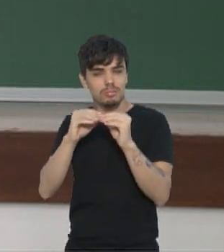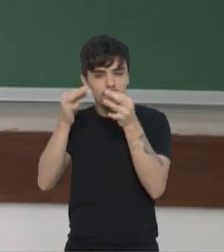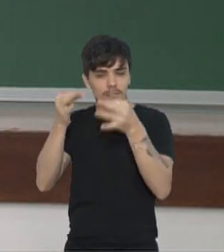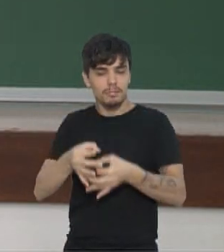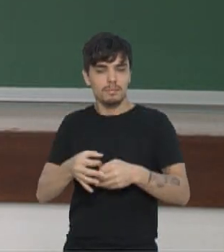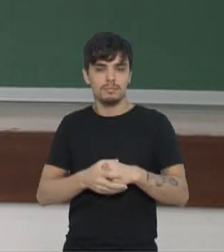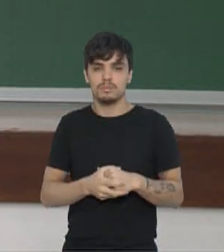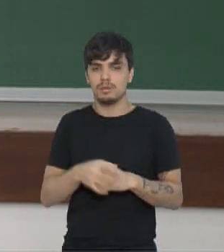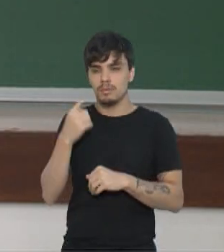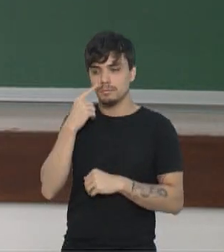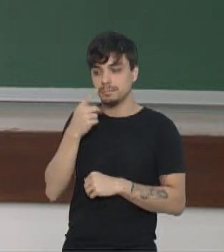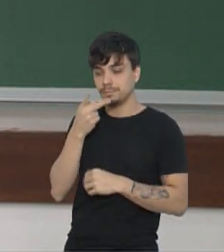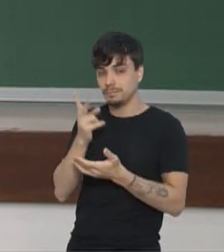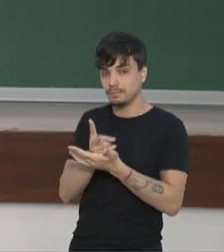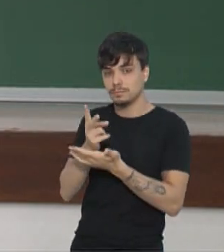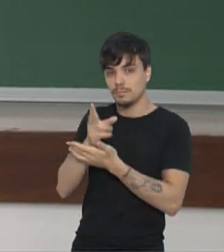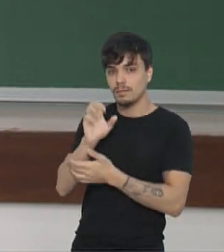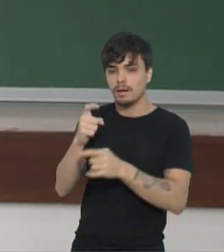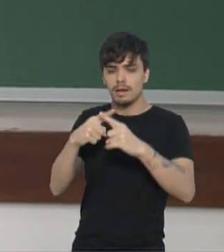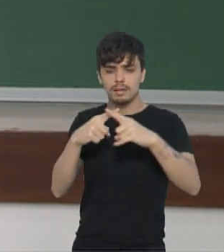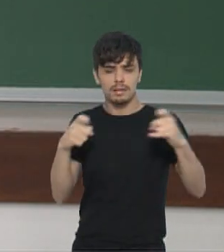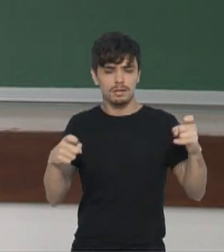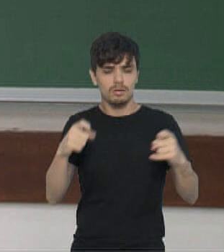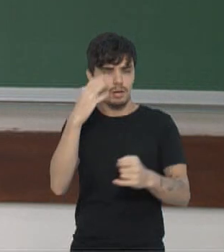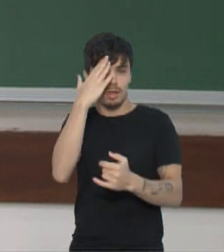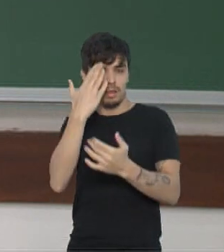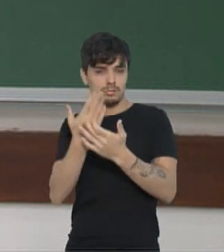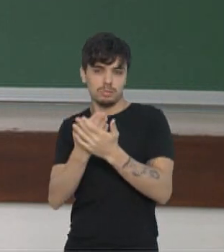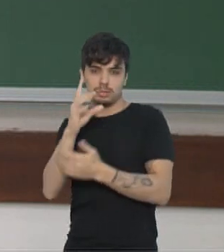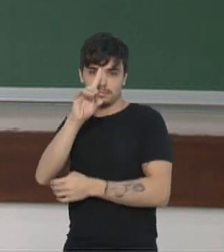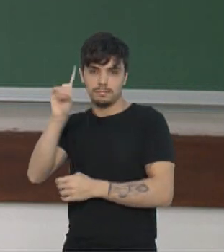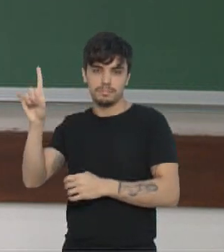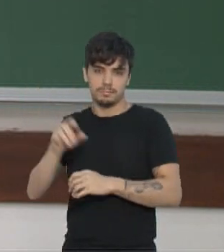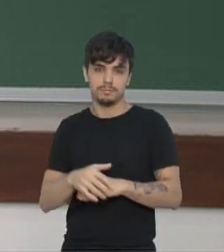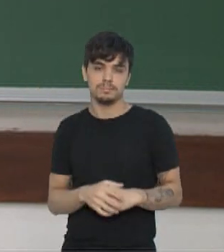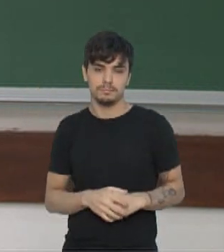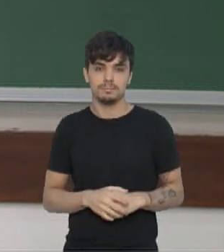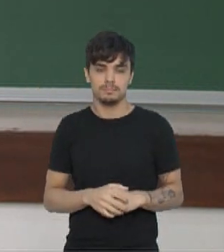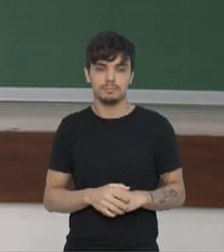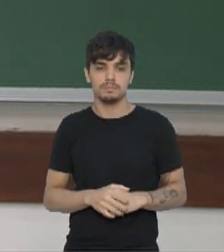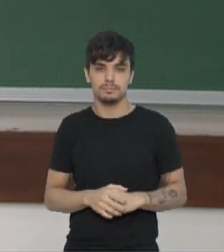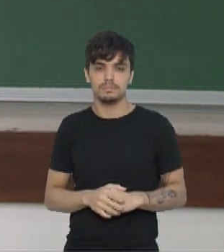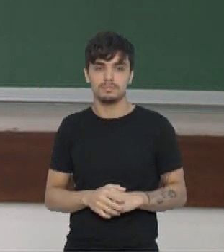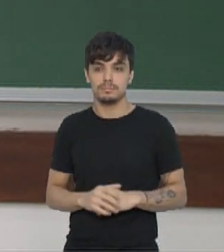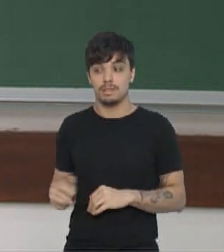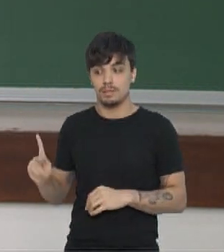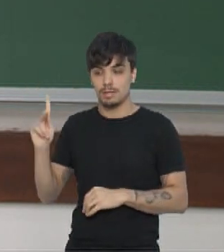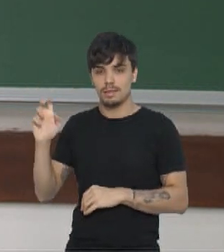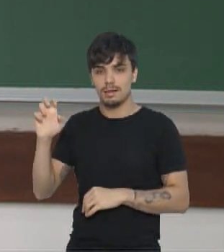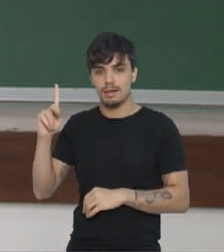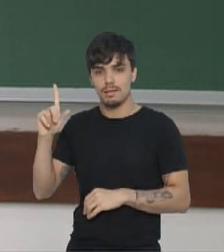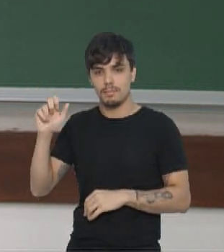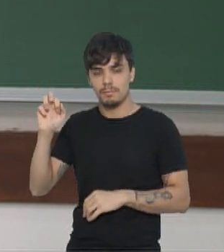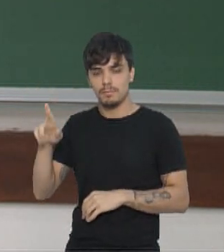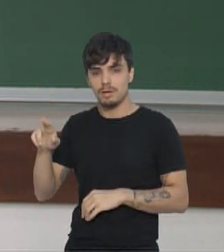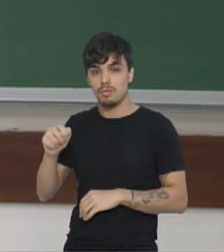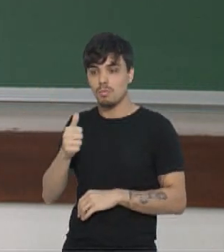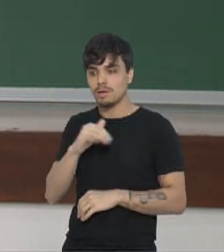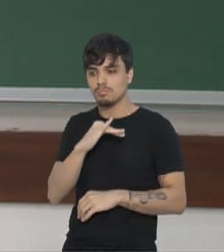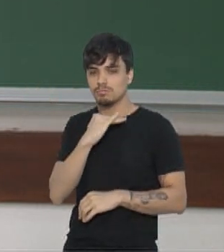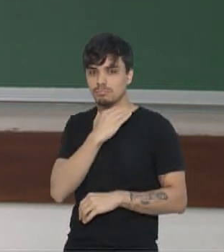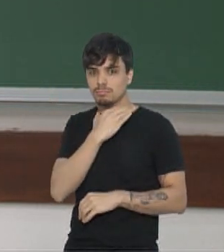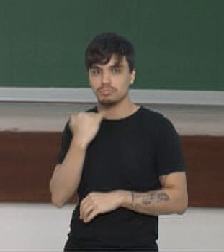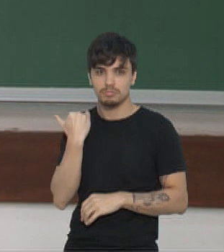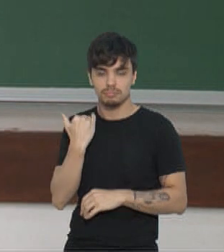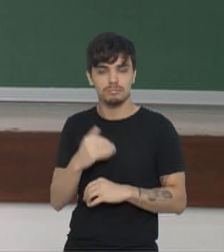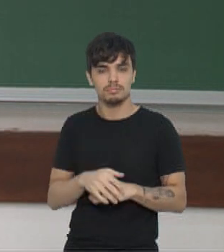assim, que os cientistas são ateus. Veja que o Kepler quase foi ser padre, mas desistiu e foi ser cientista.